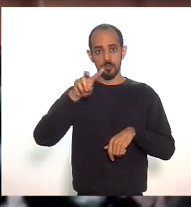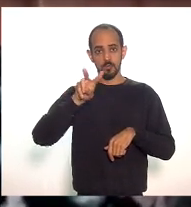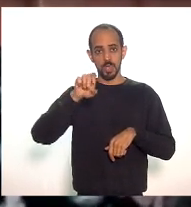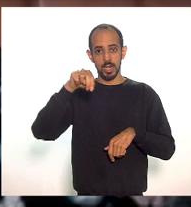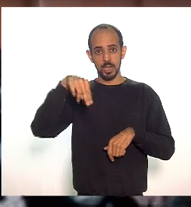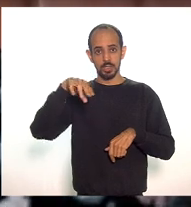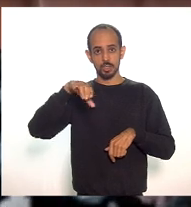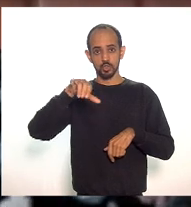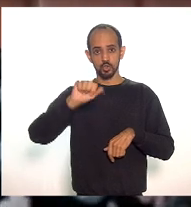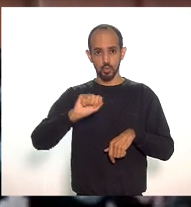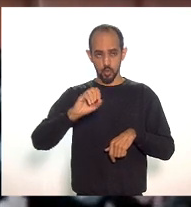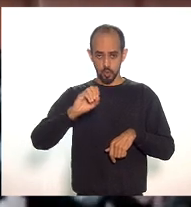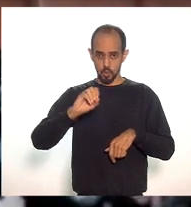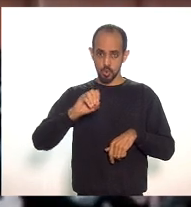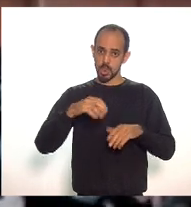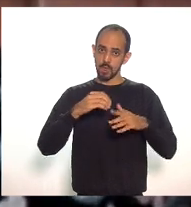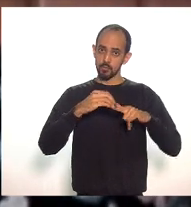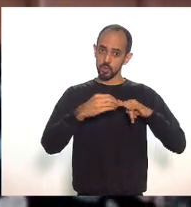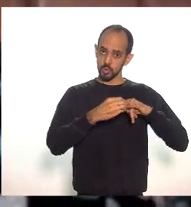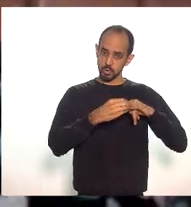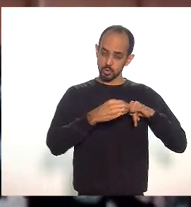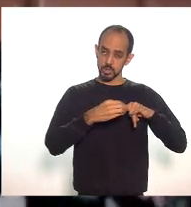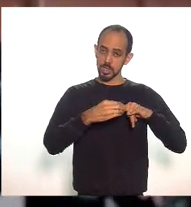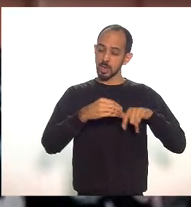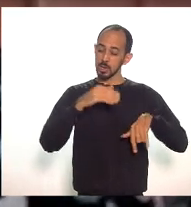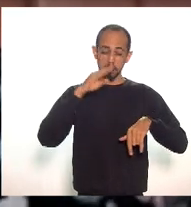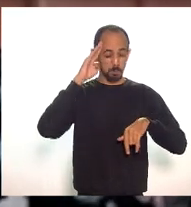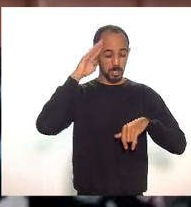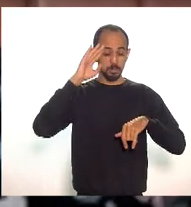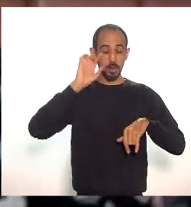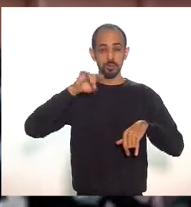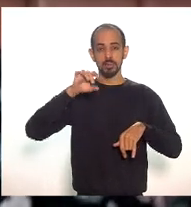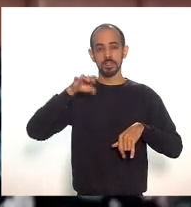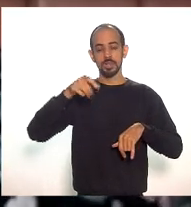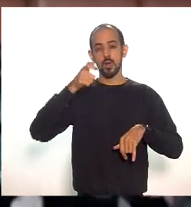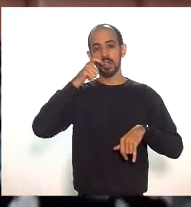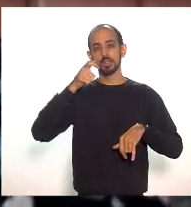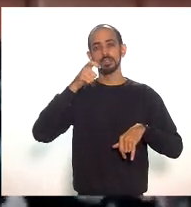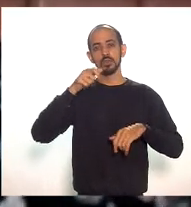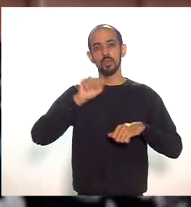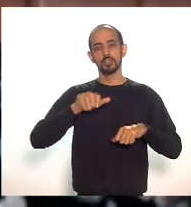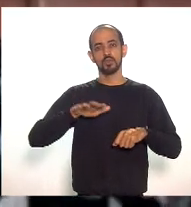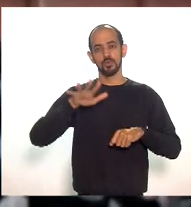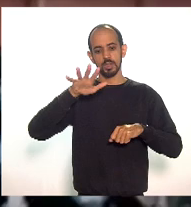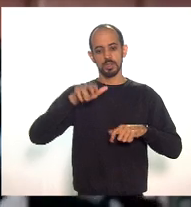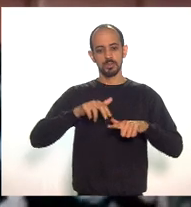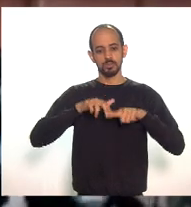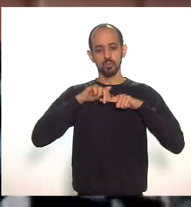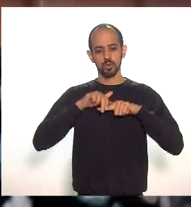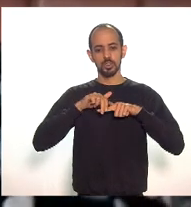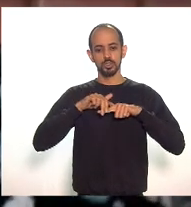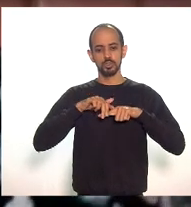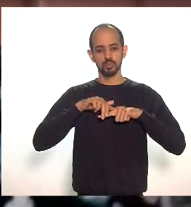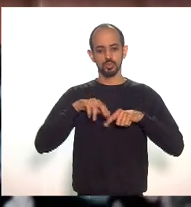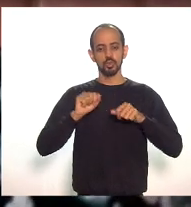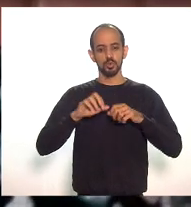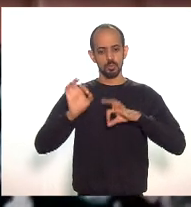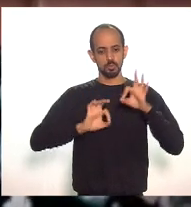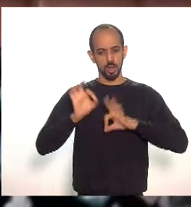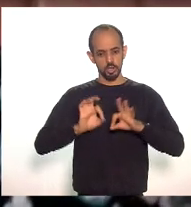especialmente atenção as favelas e periferias por essa razão com o fim de aprimorar o projeto